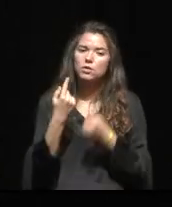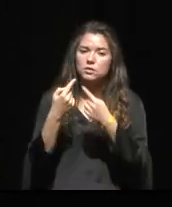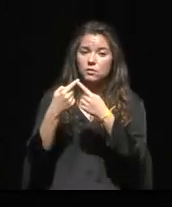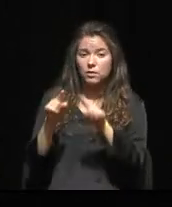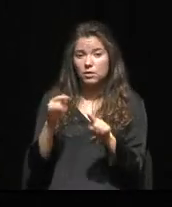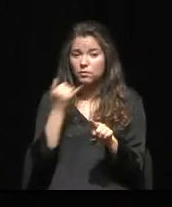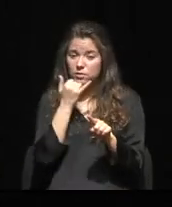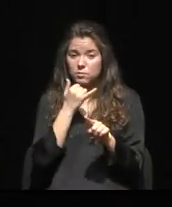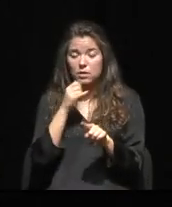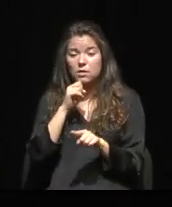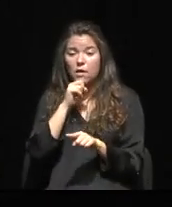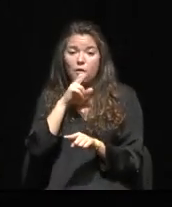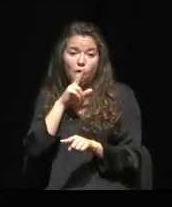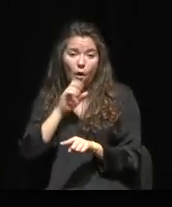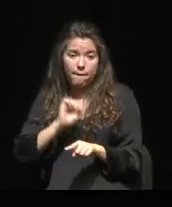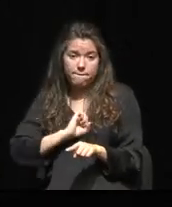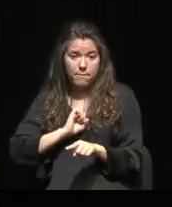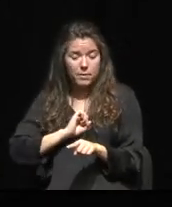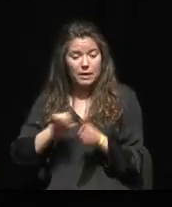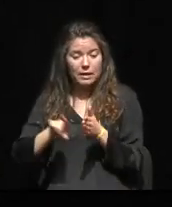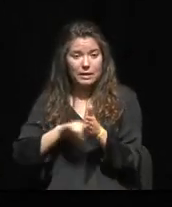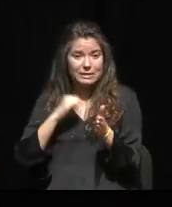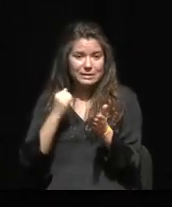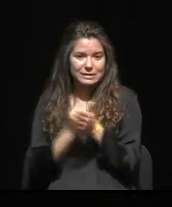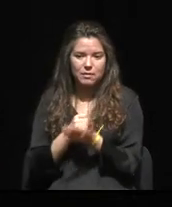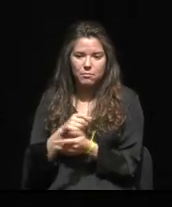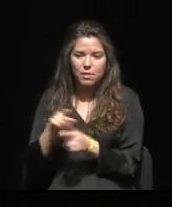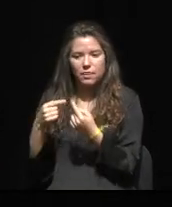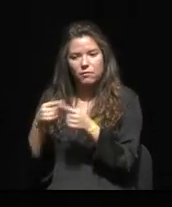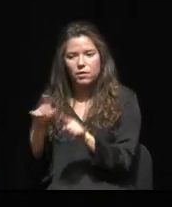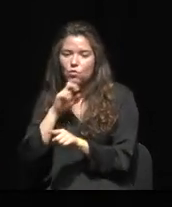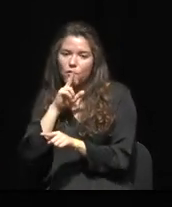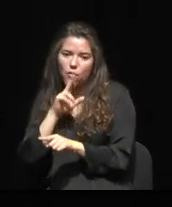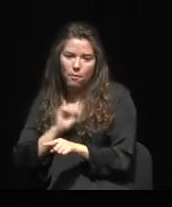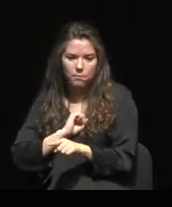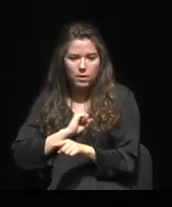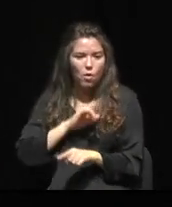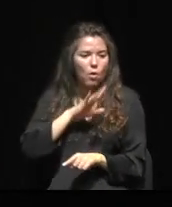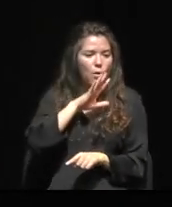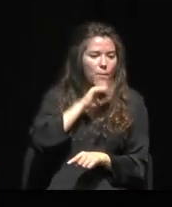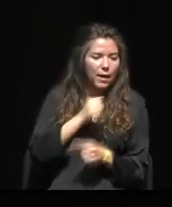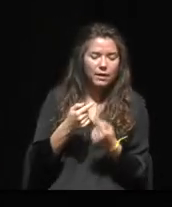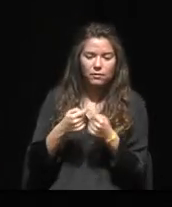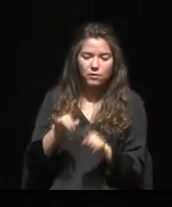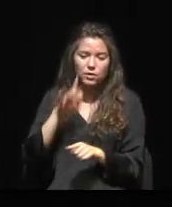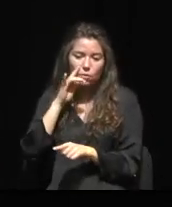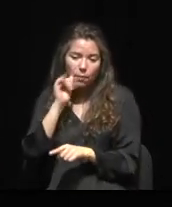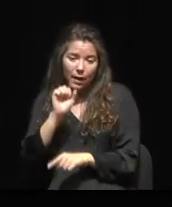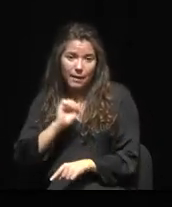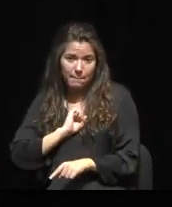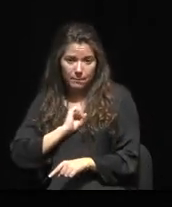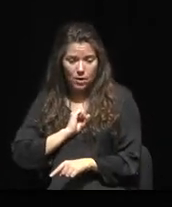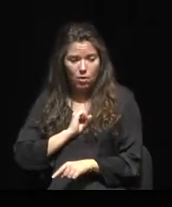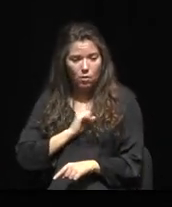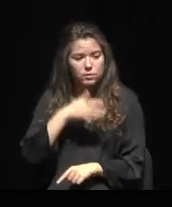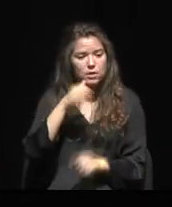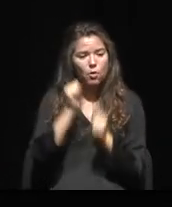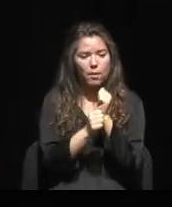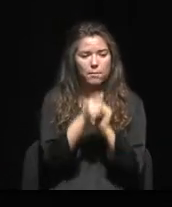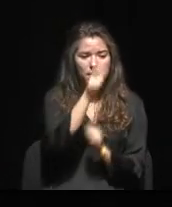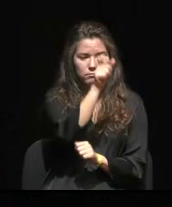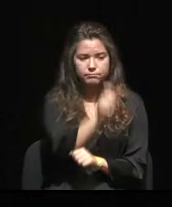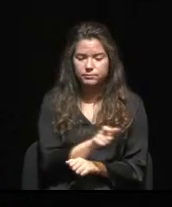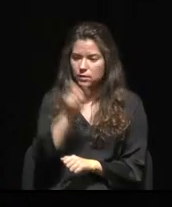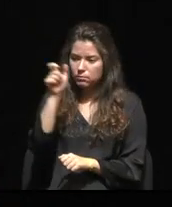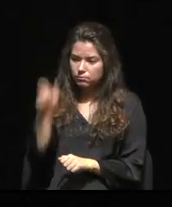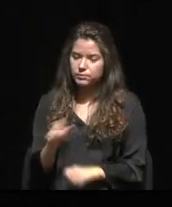diferentes avó sempre foi diferente do meu avô a minha mãe diferente do meu pai cada um deles desempenhava um papel diferente